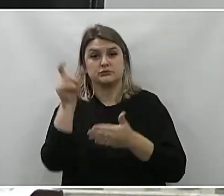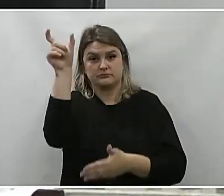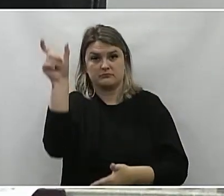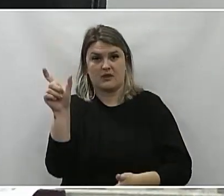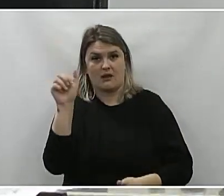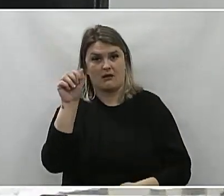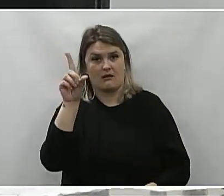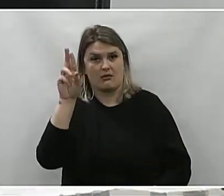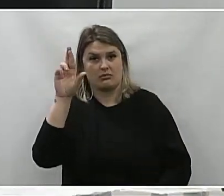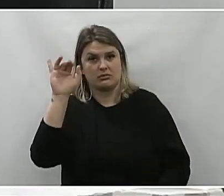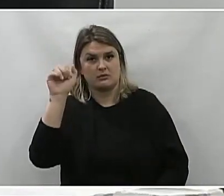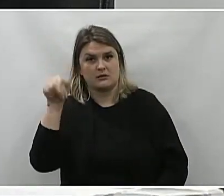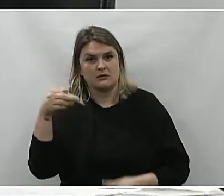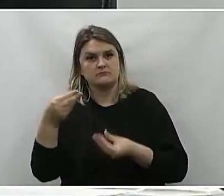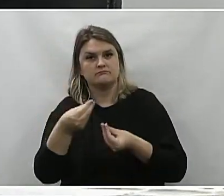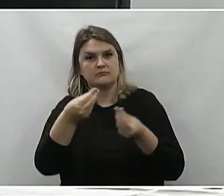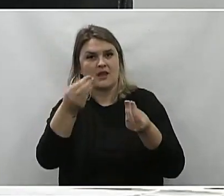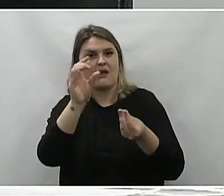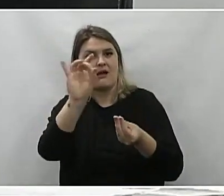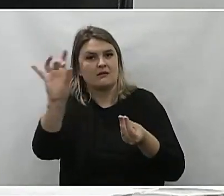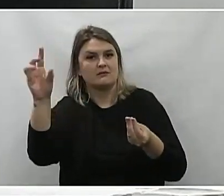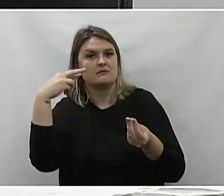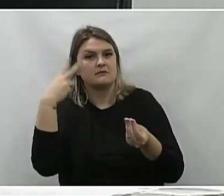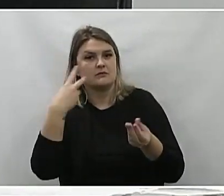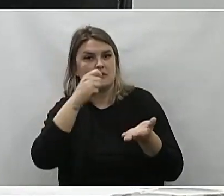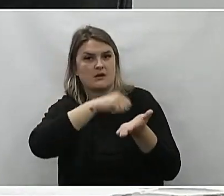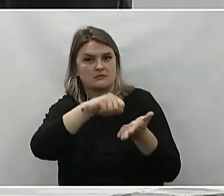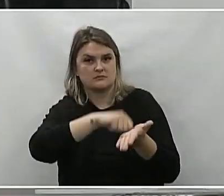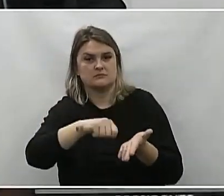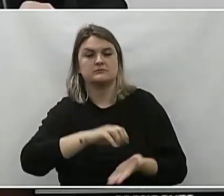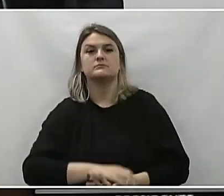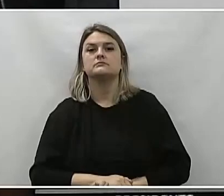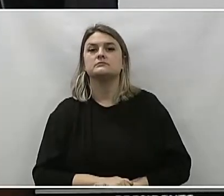solicita ao Senhor para que apanhamos assinaturas